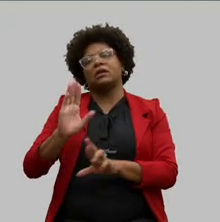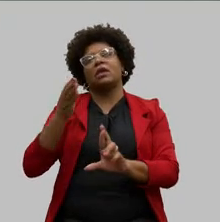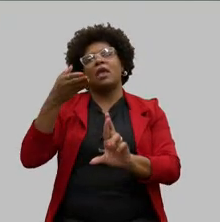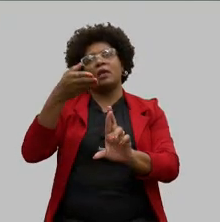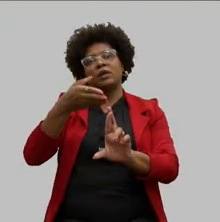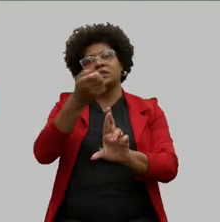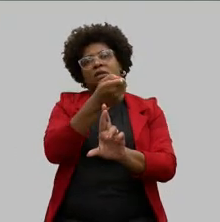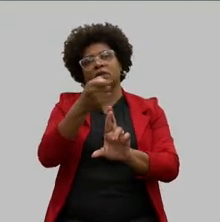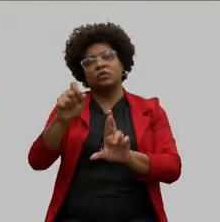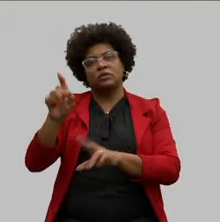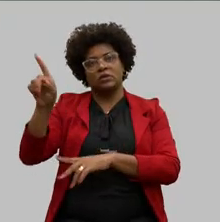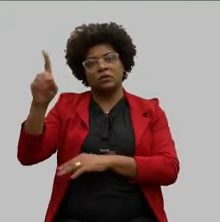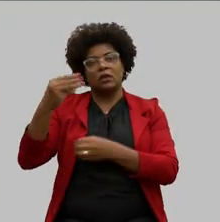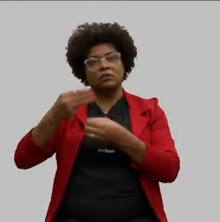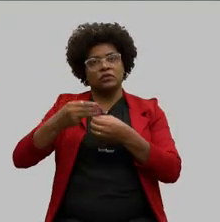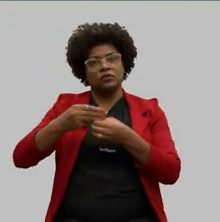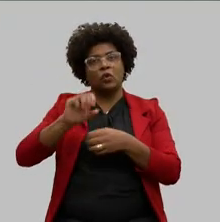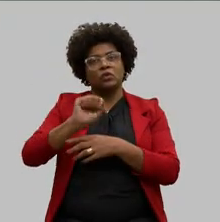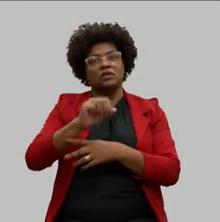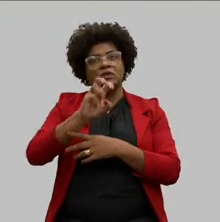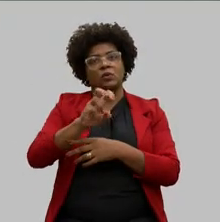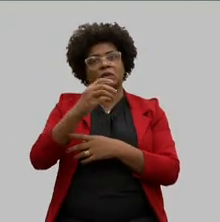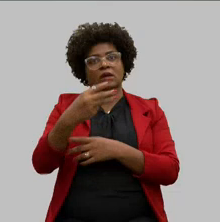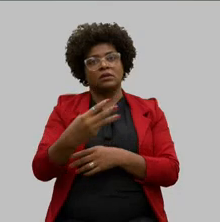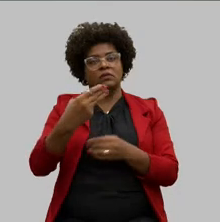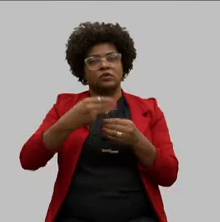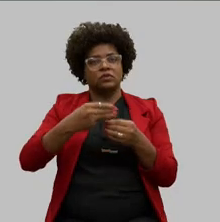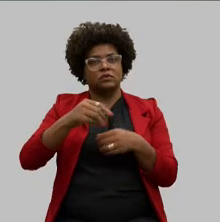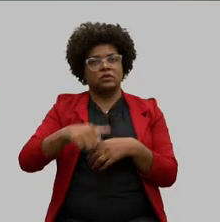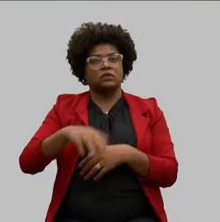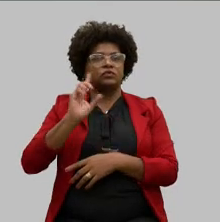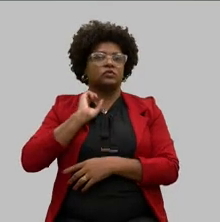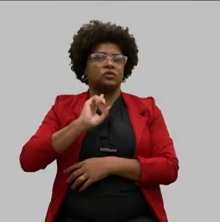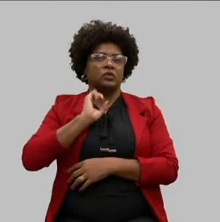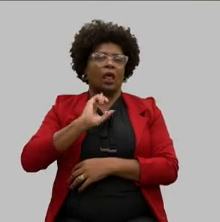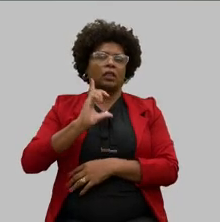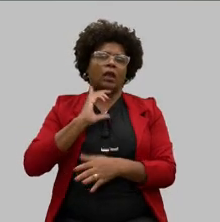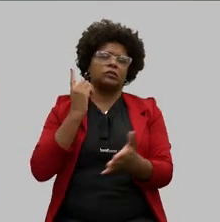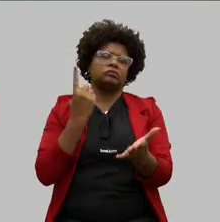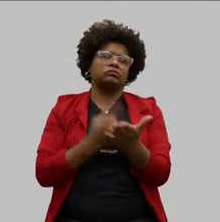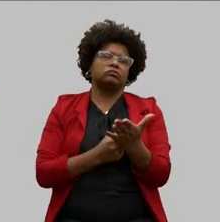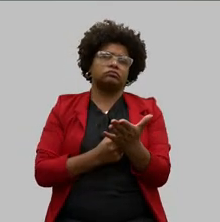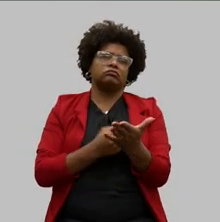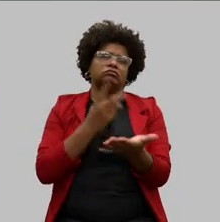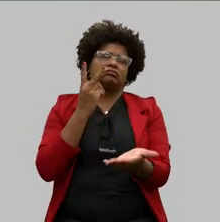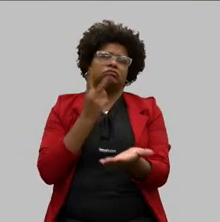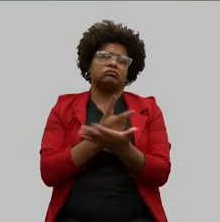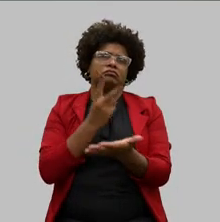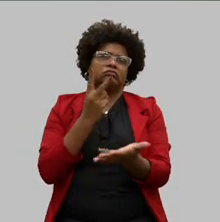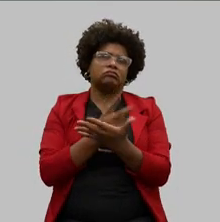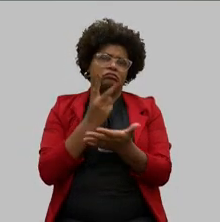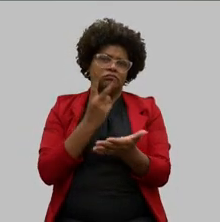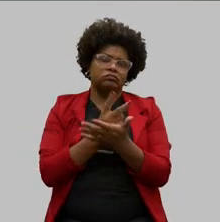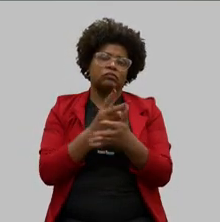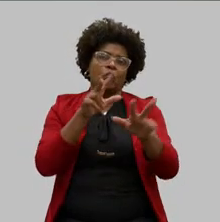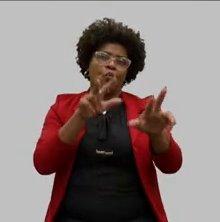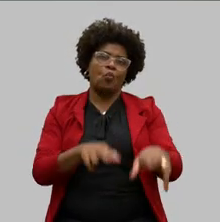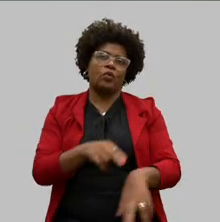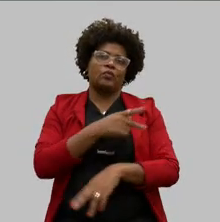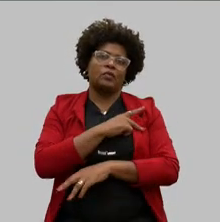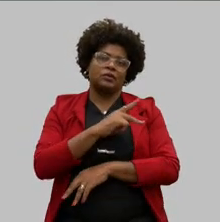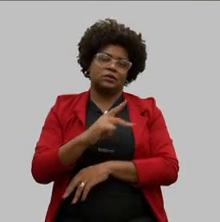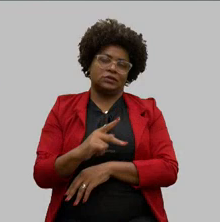853 municípios de Minas Gerais leve o nosso compromisso sempre com o municipalismo ao nosso Presidente